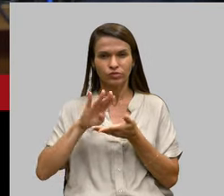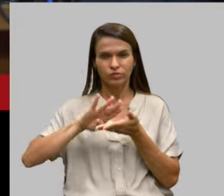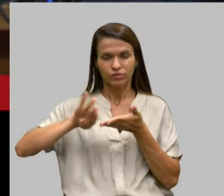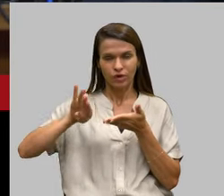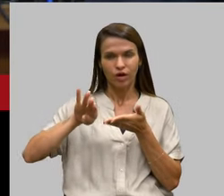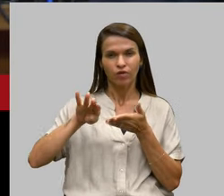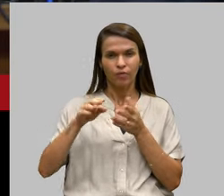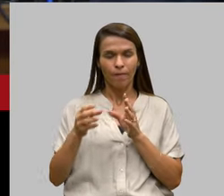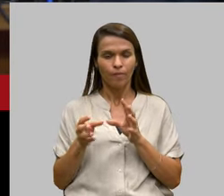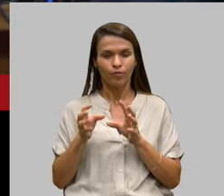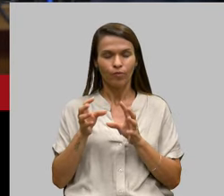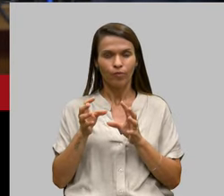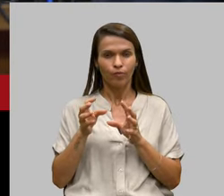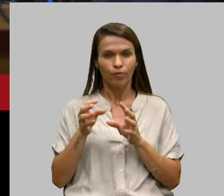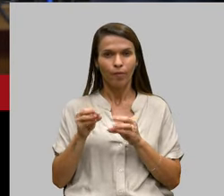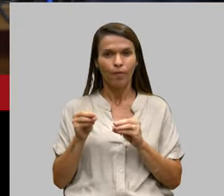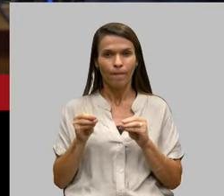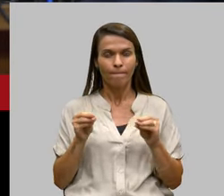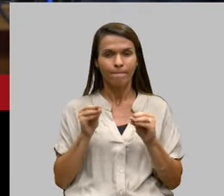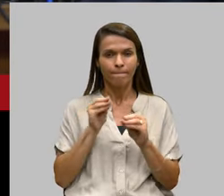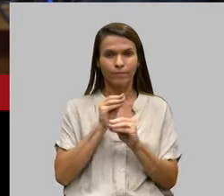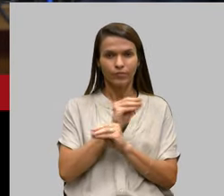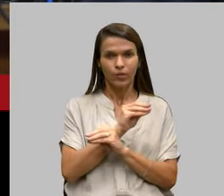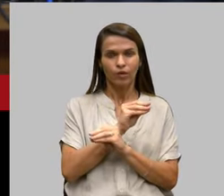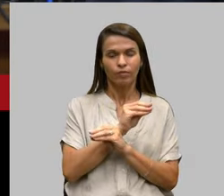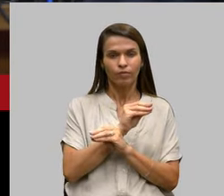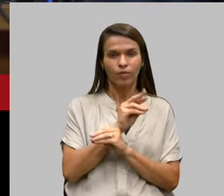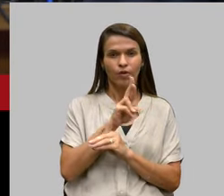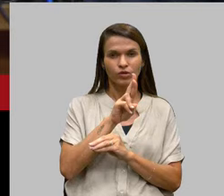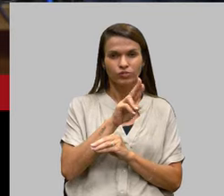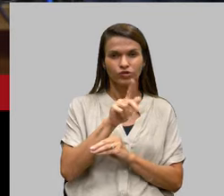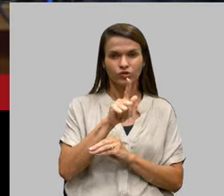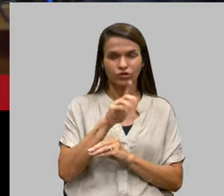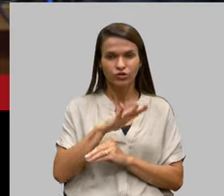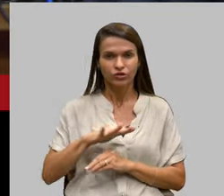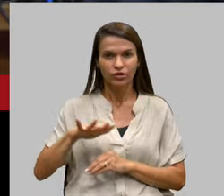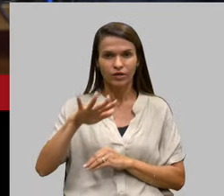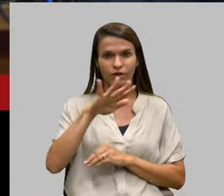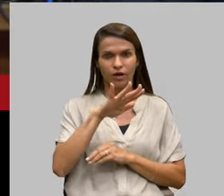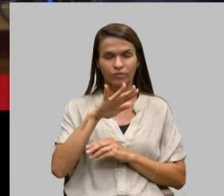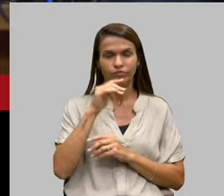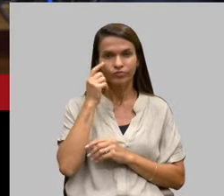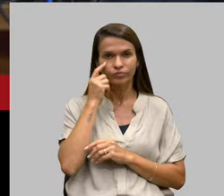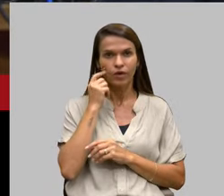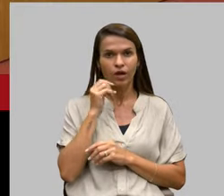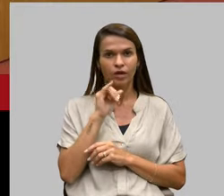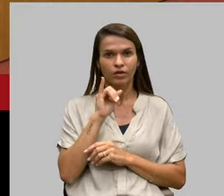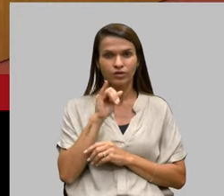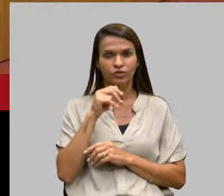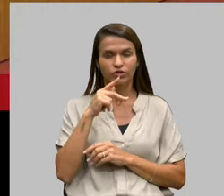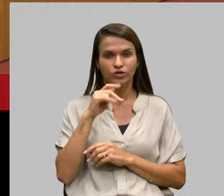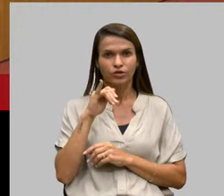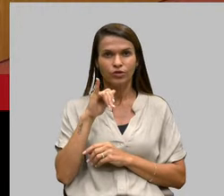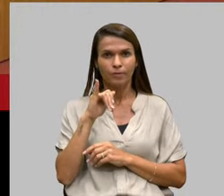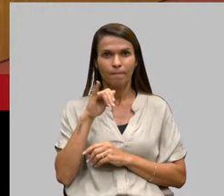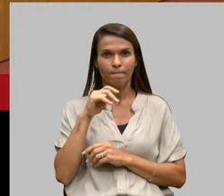regime Geral do rps um rpps em extinção ó Na verdade essa é uma questão